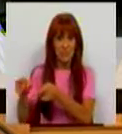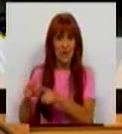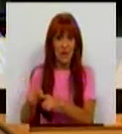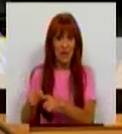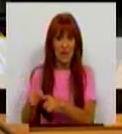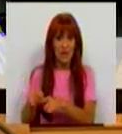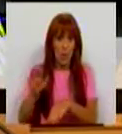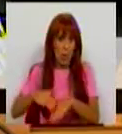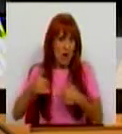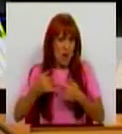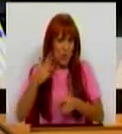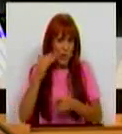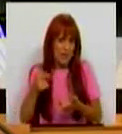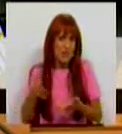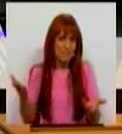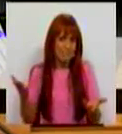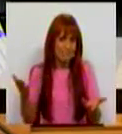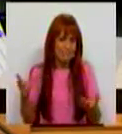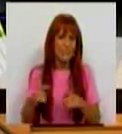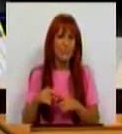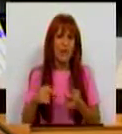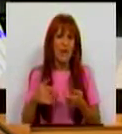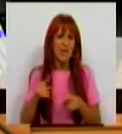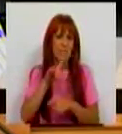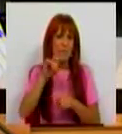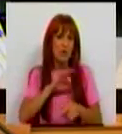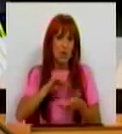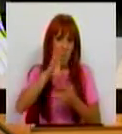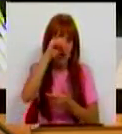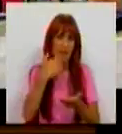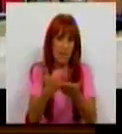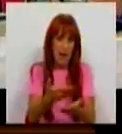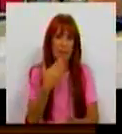não por culpa nossa, nós tentámos que assim fosse, deixamos estas questões ao Sr. Secretário de Estado. Muito obrigada.